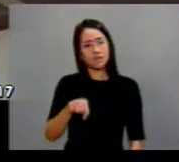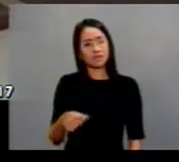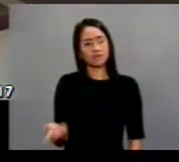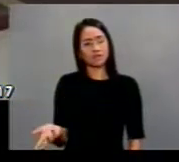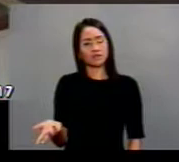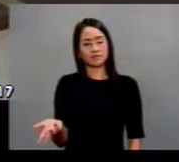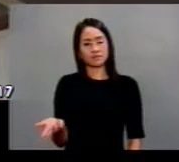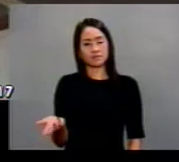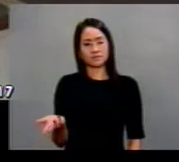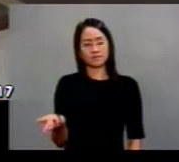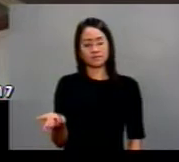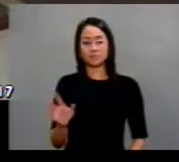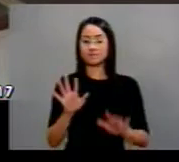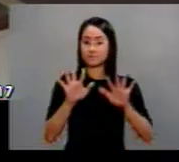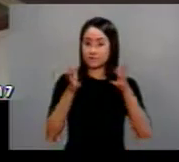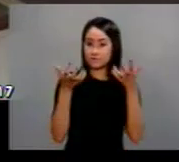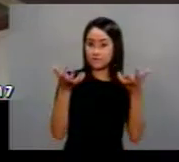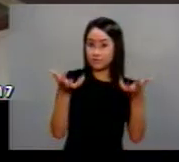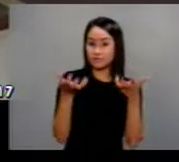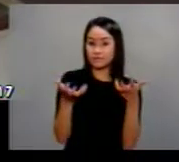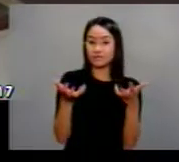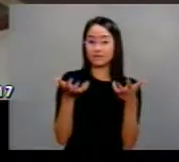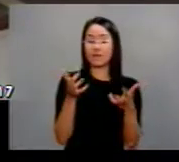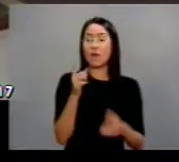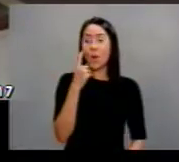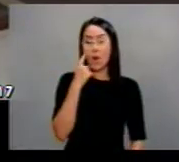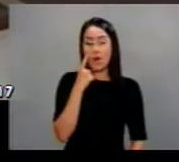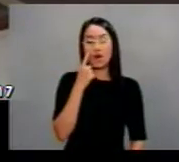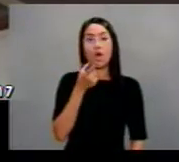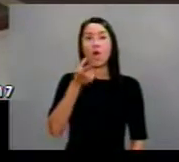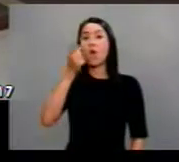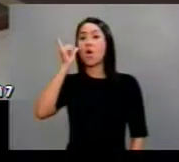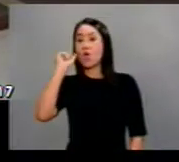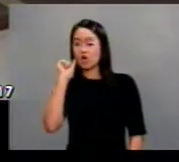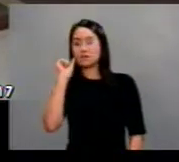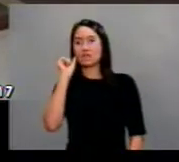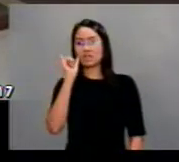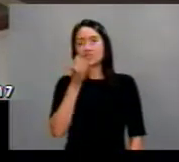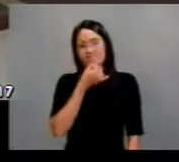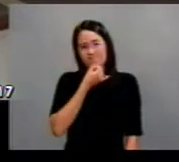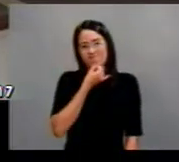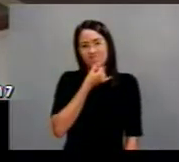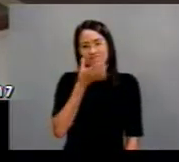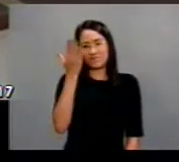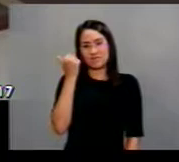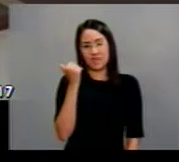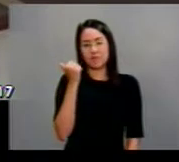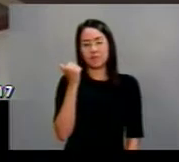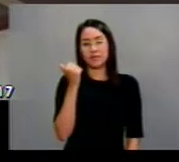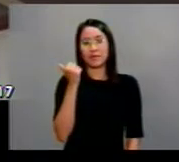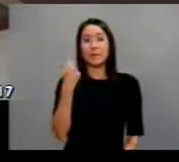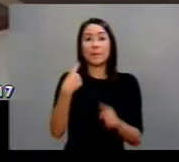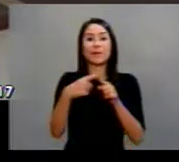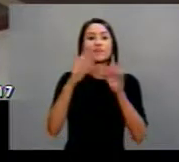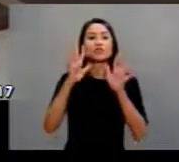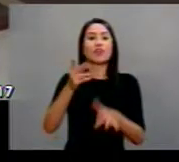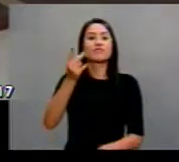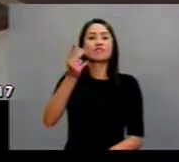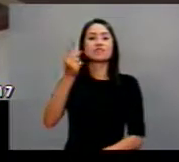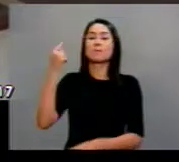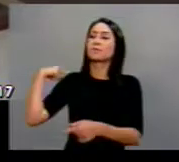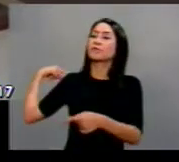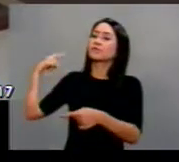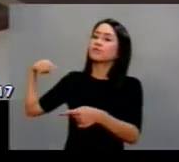menor. Eu queria aqui dizer que, apesar do que aconteceu ontem, apesar do que tem acontecido e do que virá acontecer